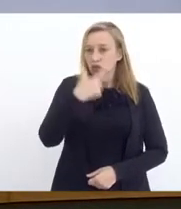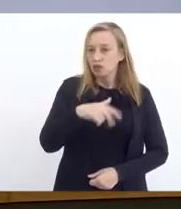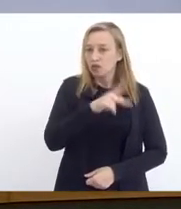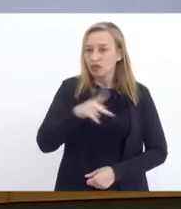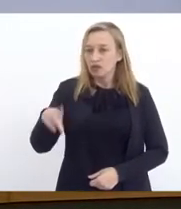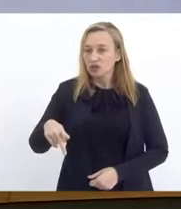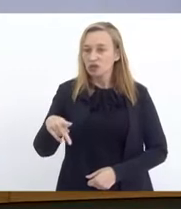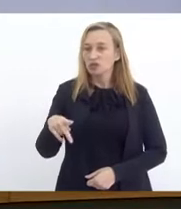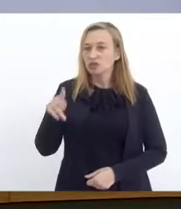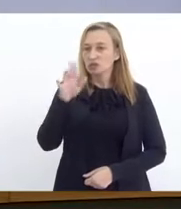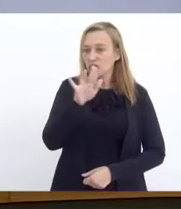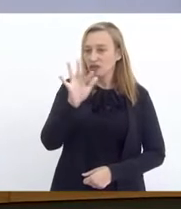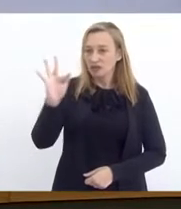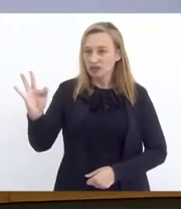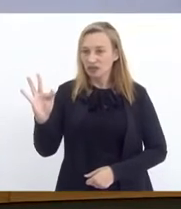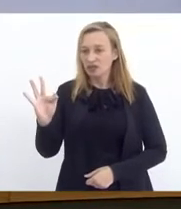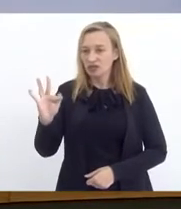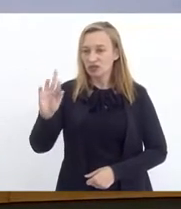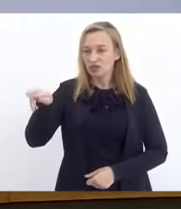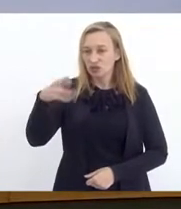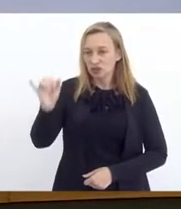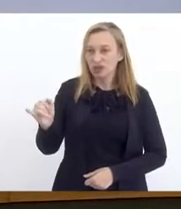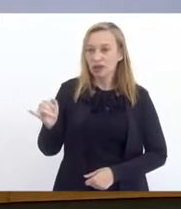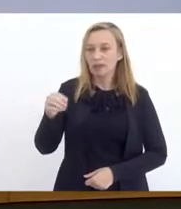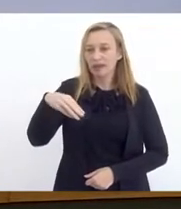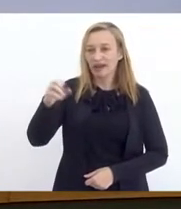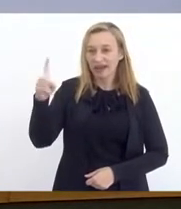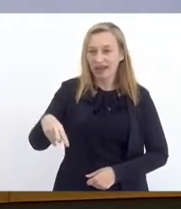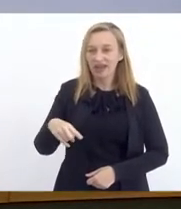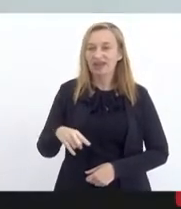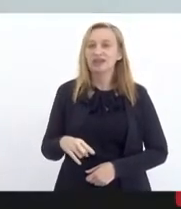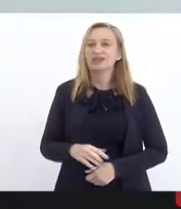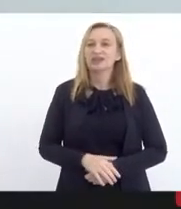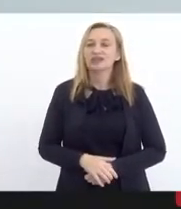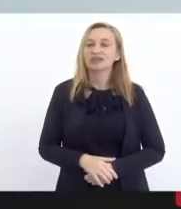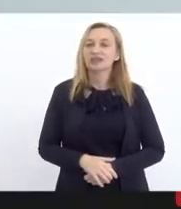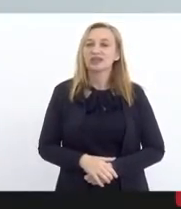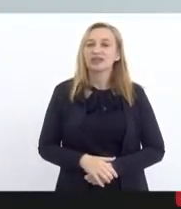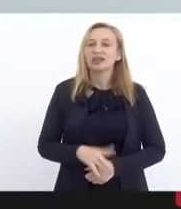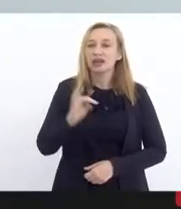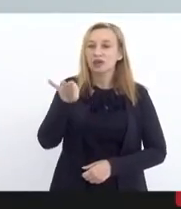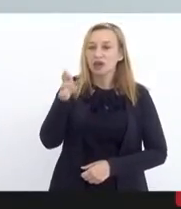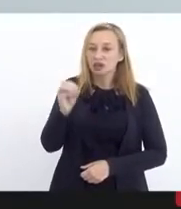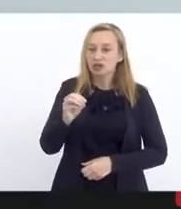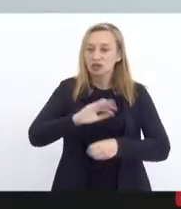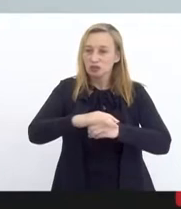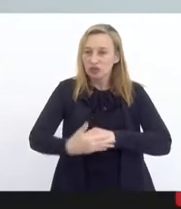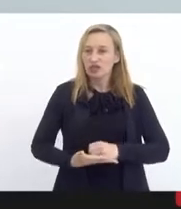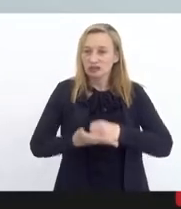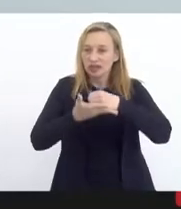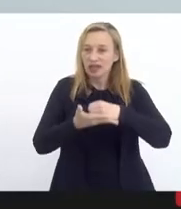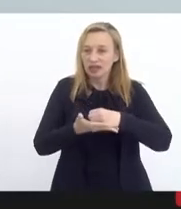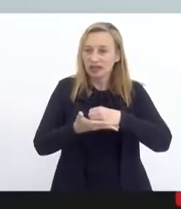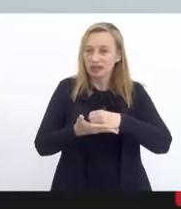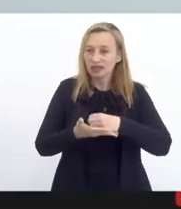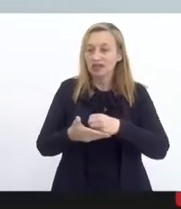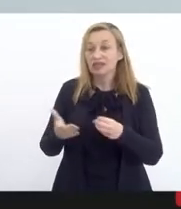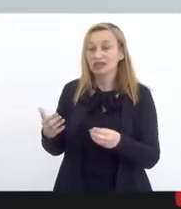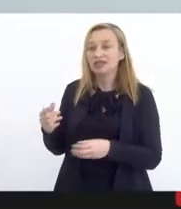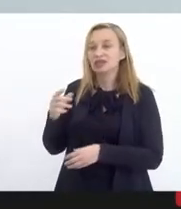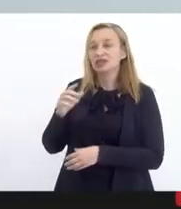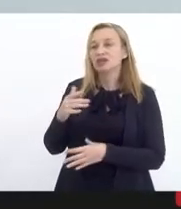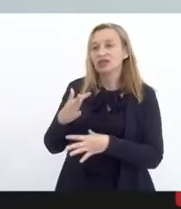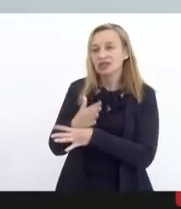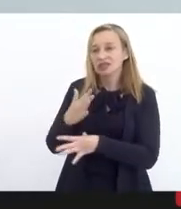UFRJ Macaé. Atualmente eu coordeno o Laboratório de Sustentabilidade Urbana da Universidade. E,